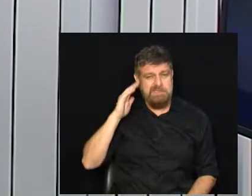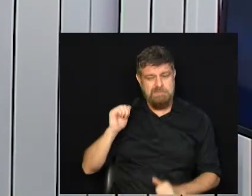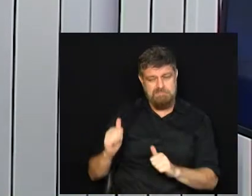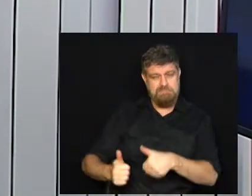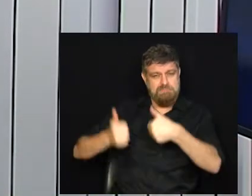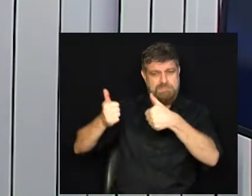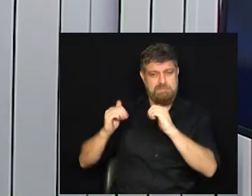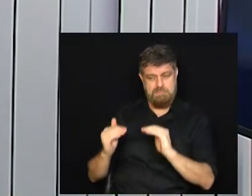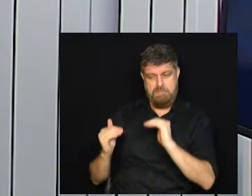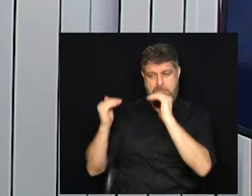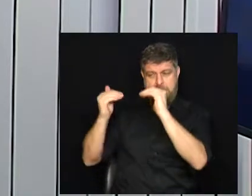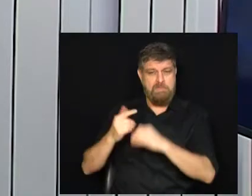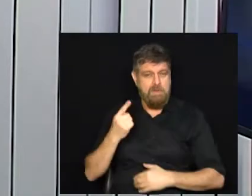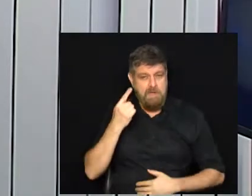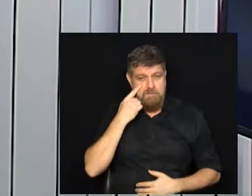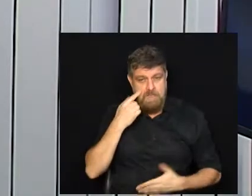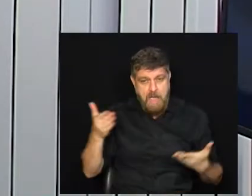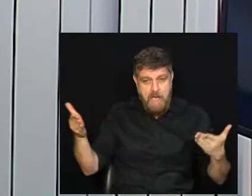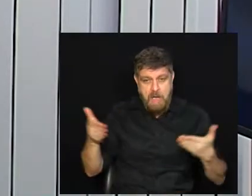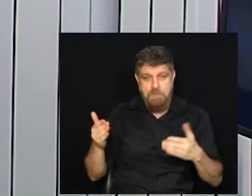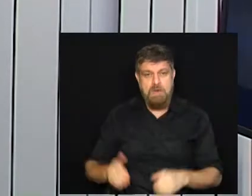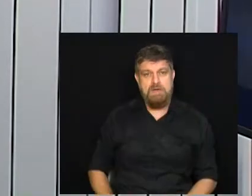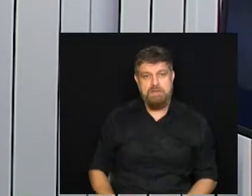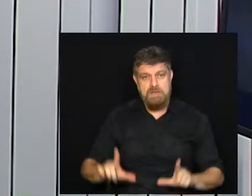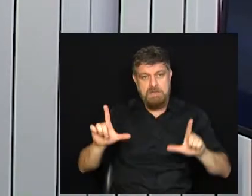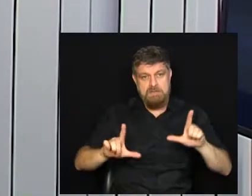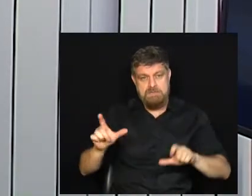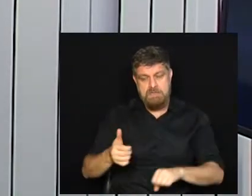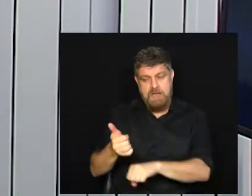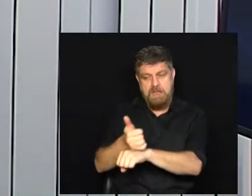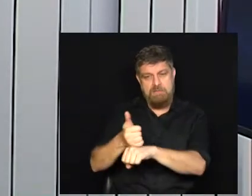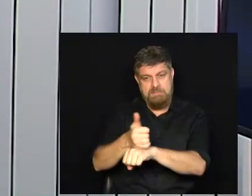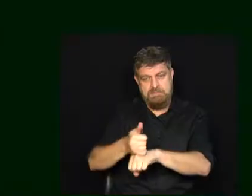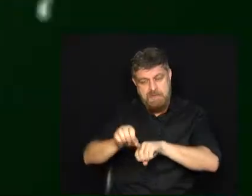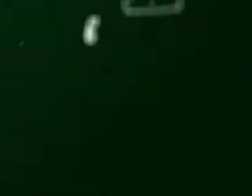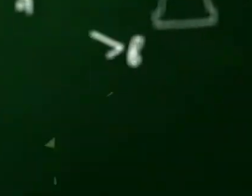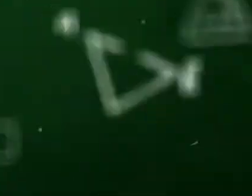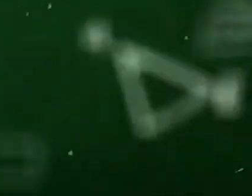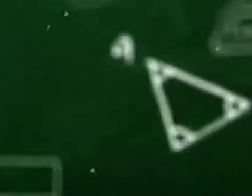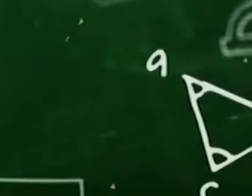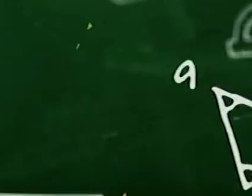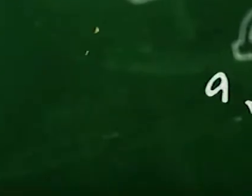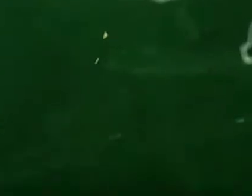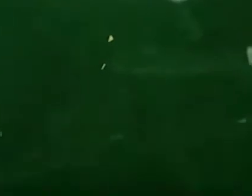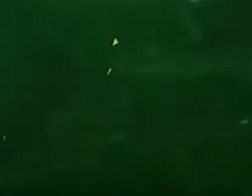favorecidos? Você vai saber a partir de agora no quadro De Olho na Educação.